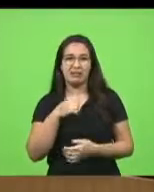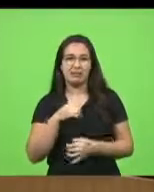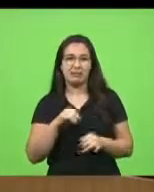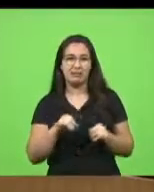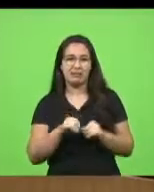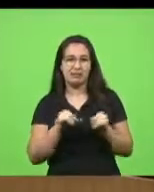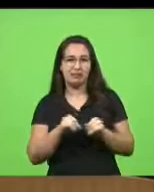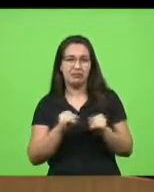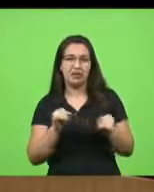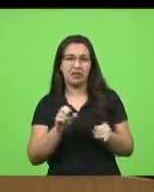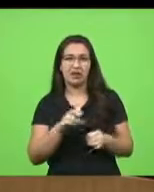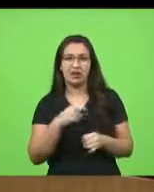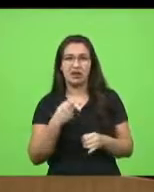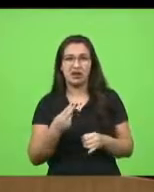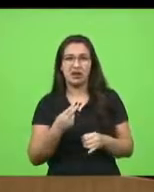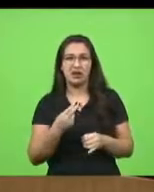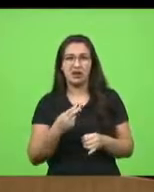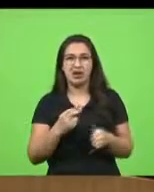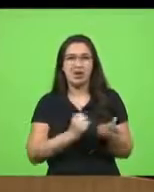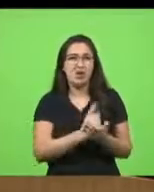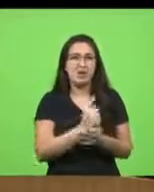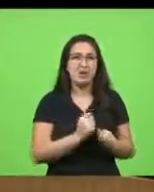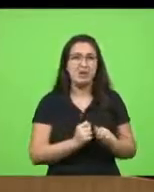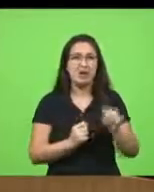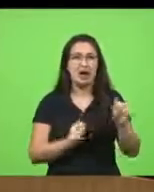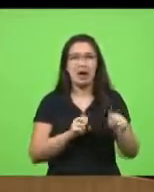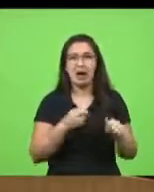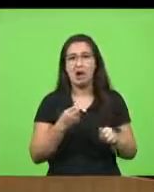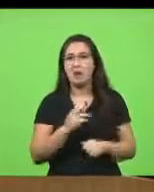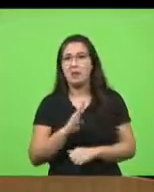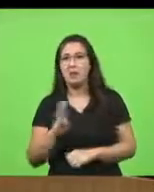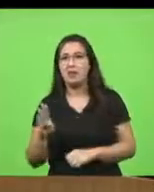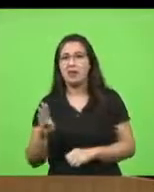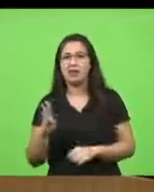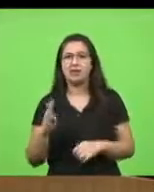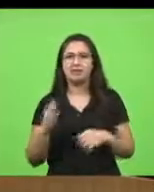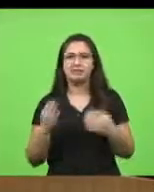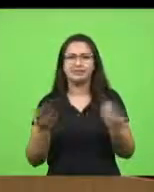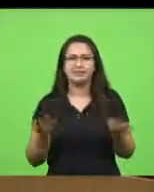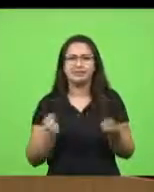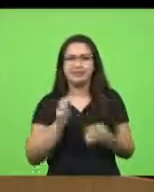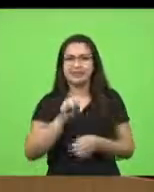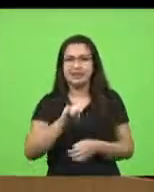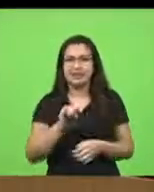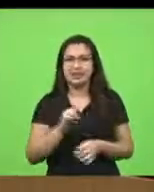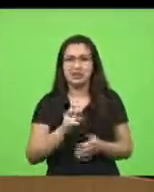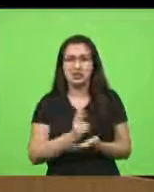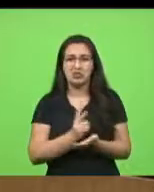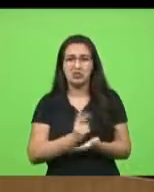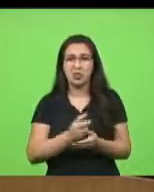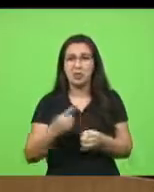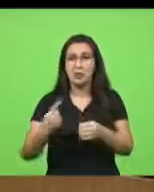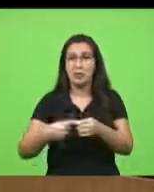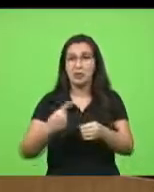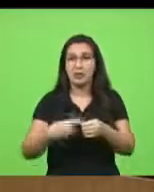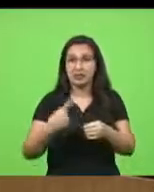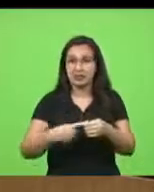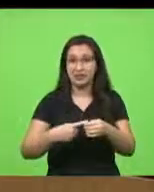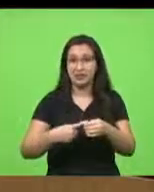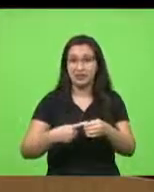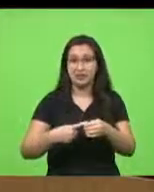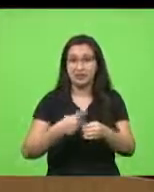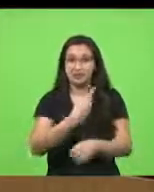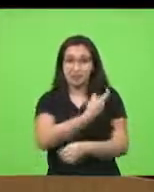B, não compra de A, de B porque tem A. Se continuar municípios que têm vacina no